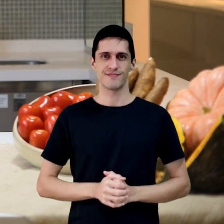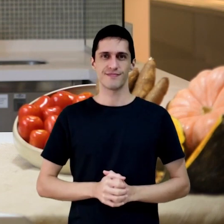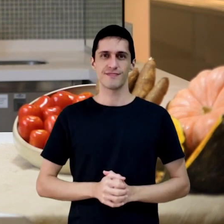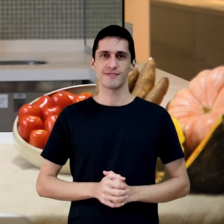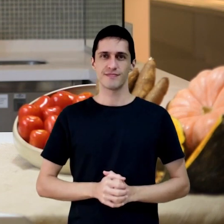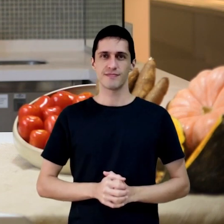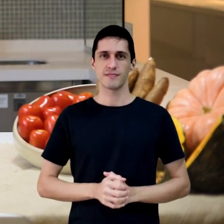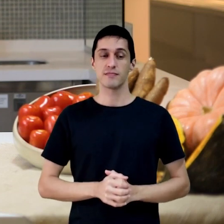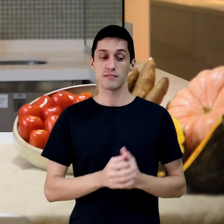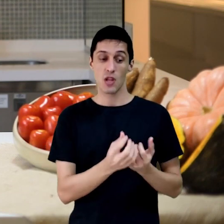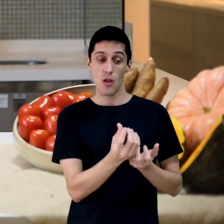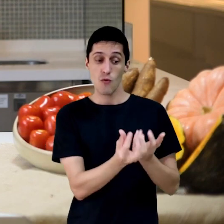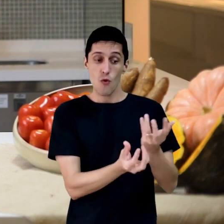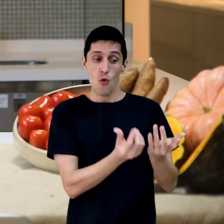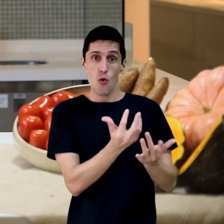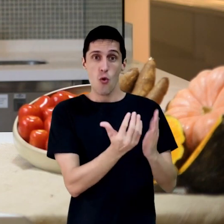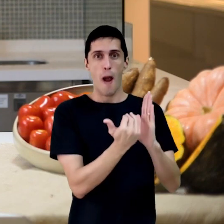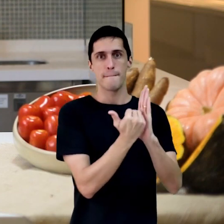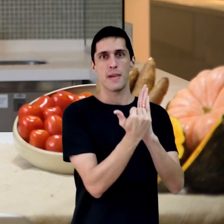Deixar ele aqui num fogo médio.